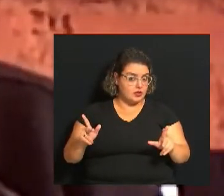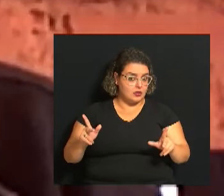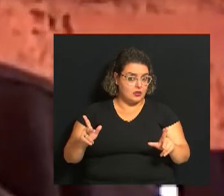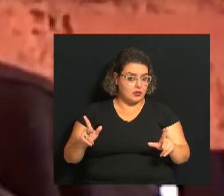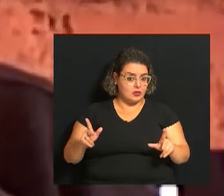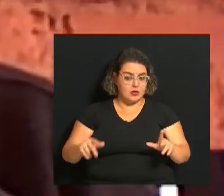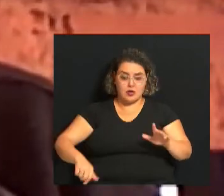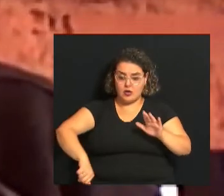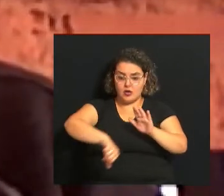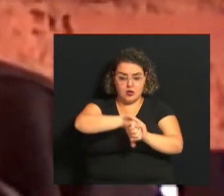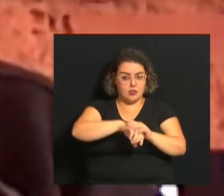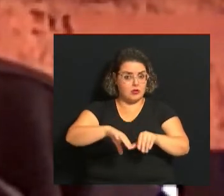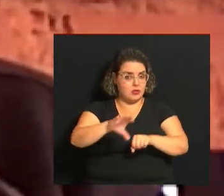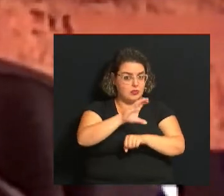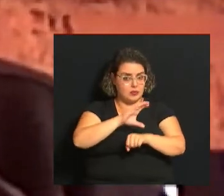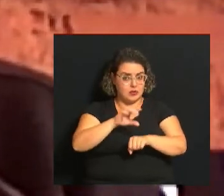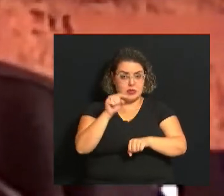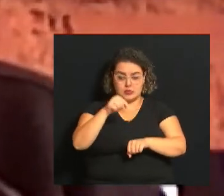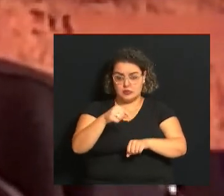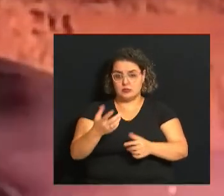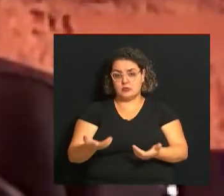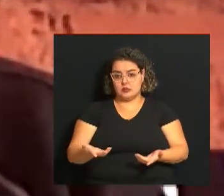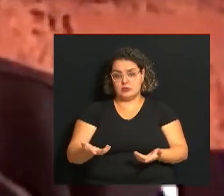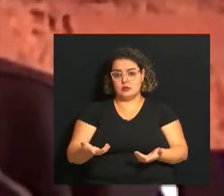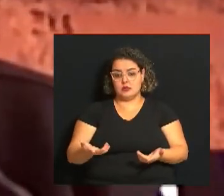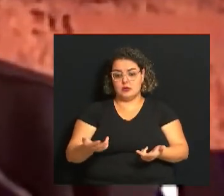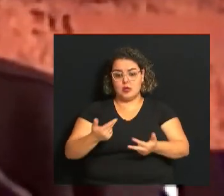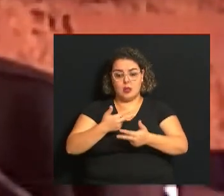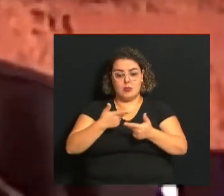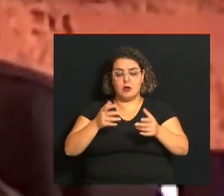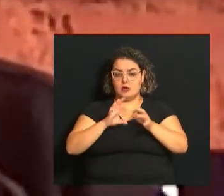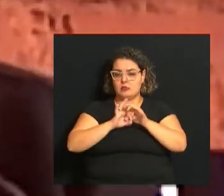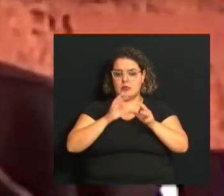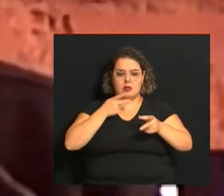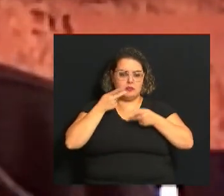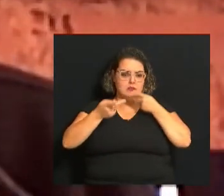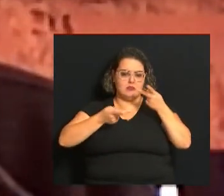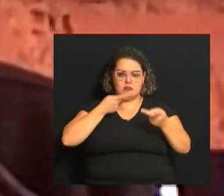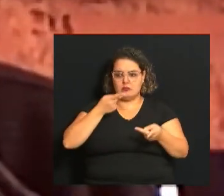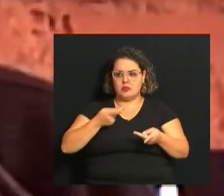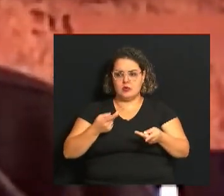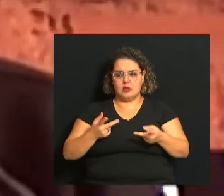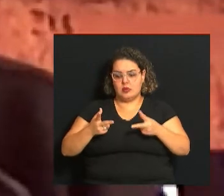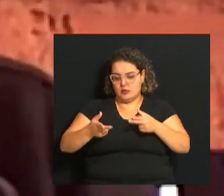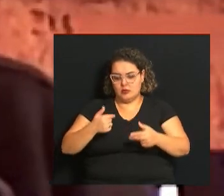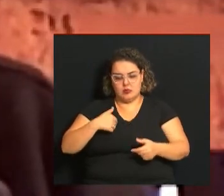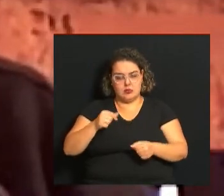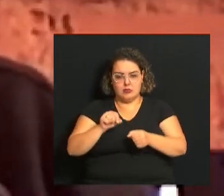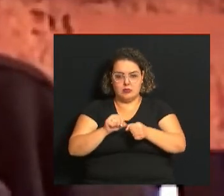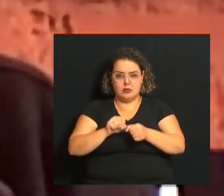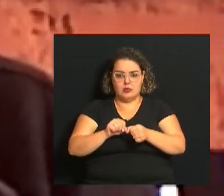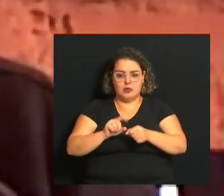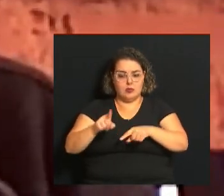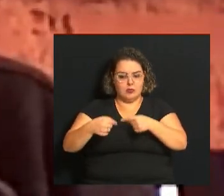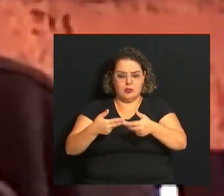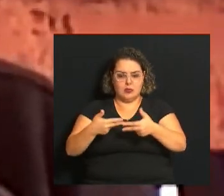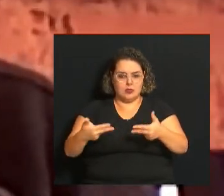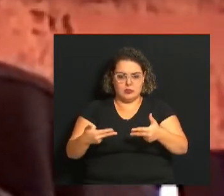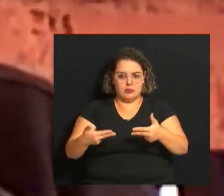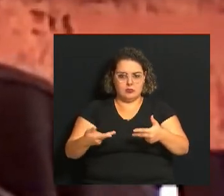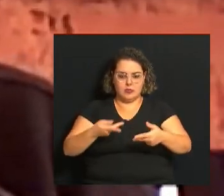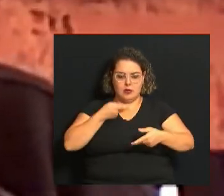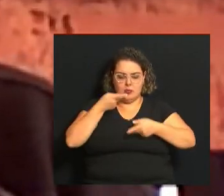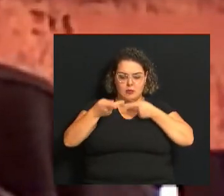previsto na Constituição. Então, uma coisa é você ser livre para falar o que pensa, como eu estou fazendo aqui. Outra coisa é você usar o seu